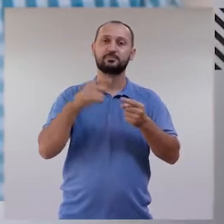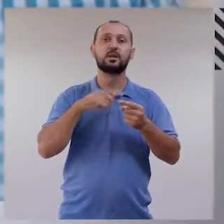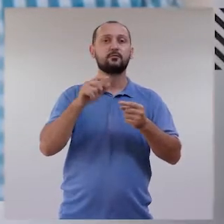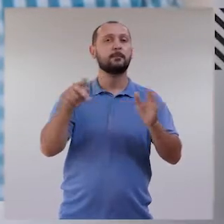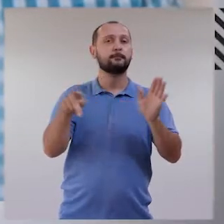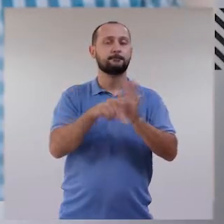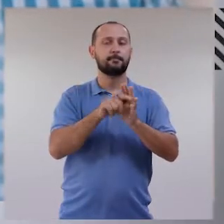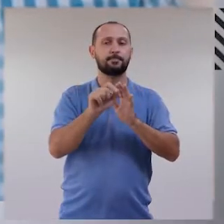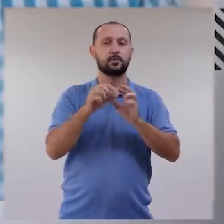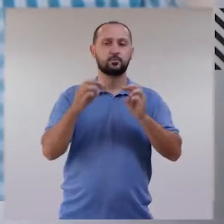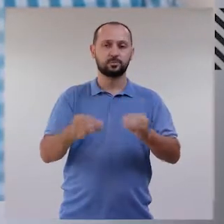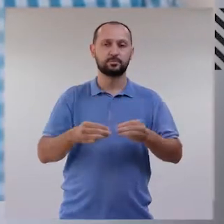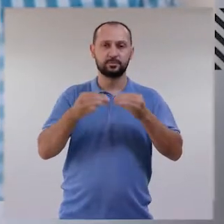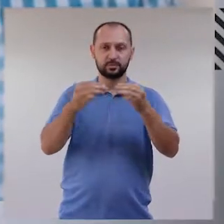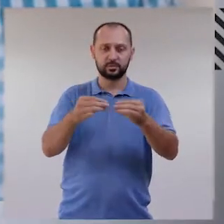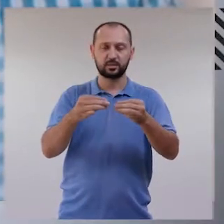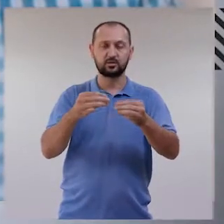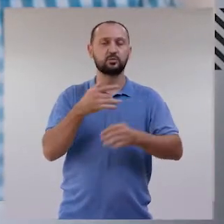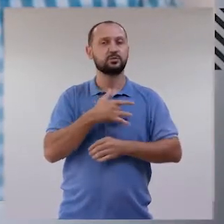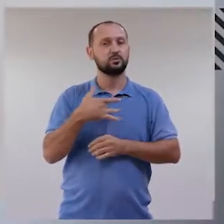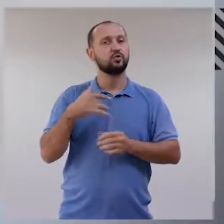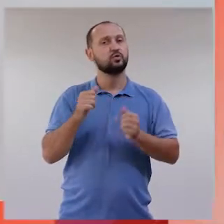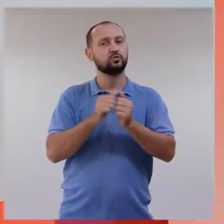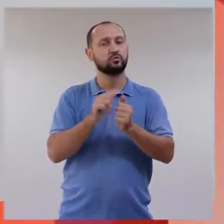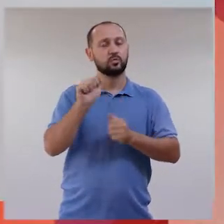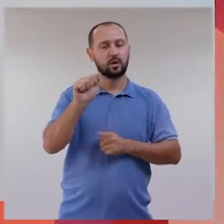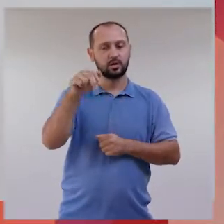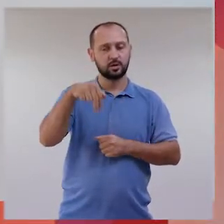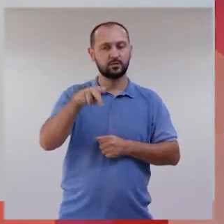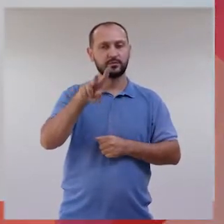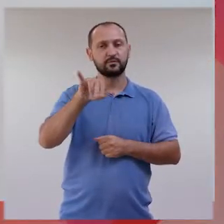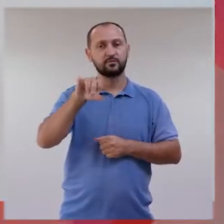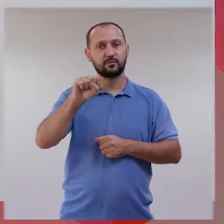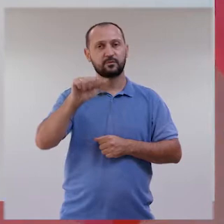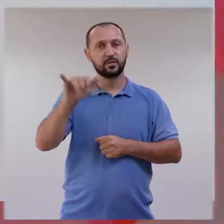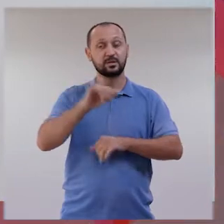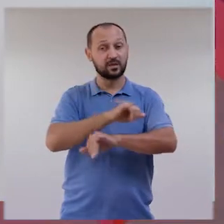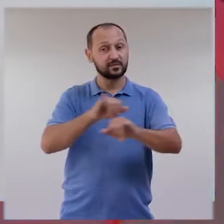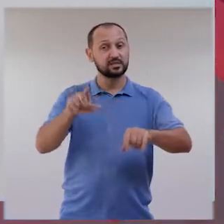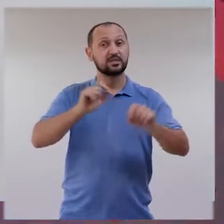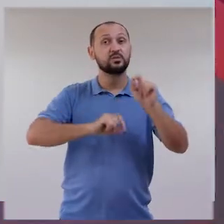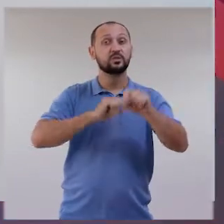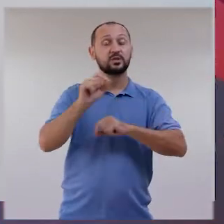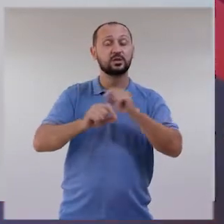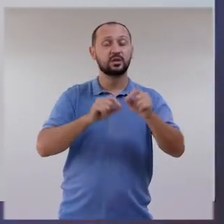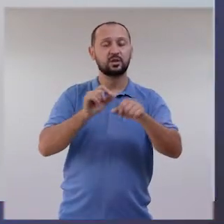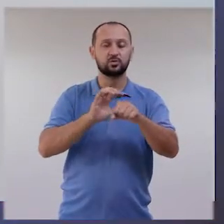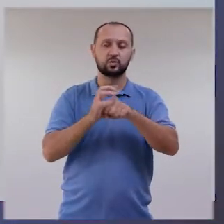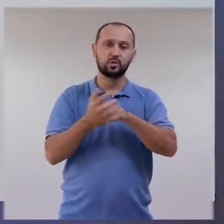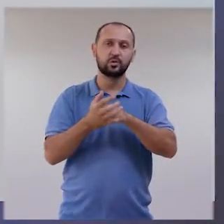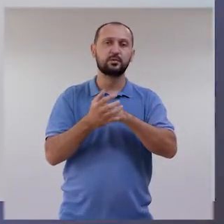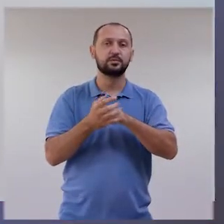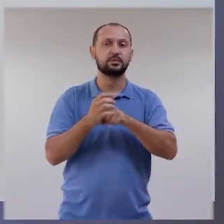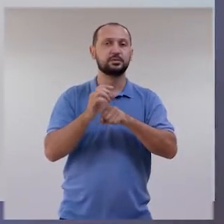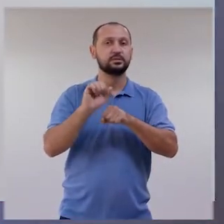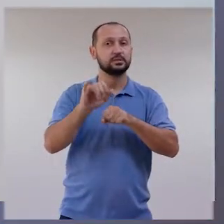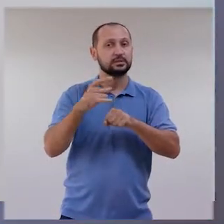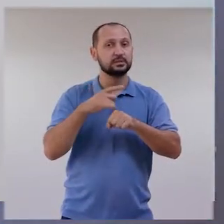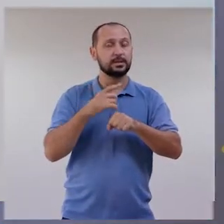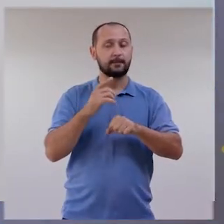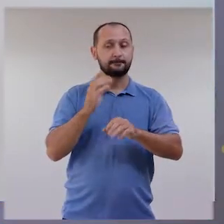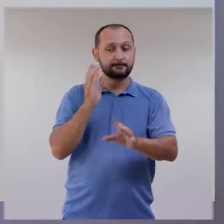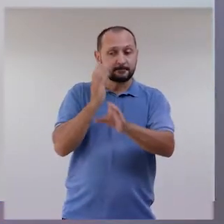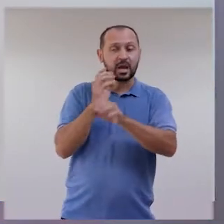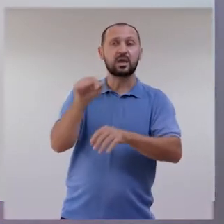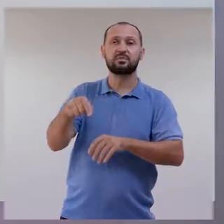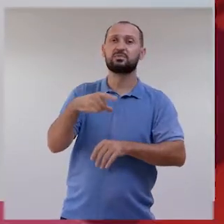tá? Isso foi uma nota técnica do Ministério da Saúde, juntamente com a Anvisa, né? alertando para essa questão do Covid, do teste